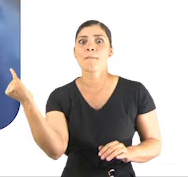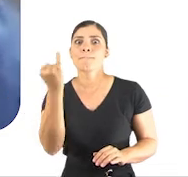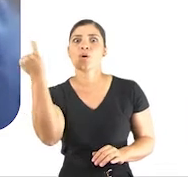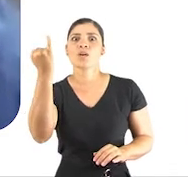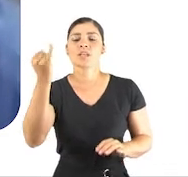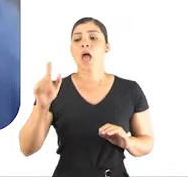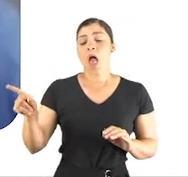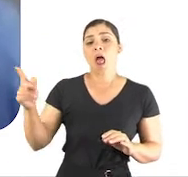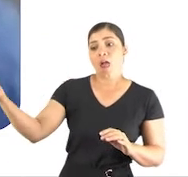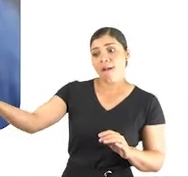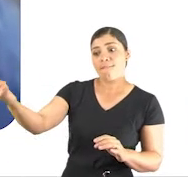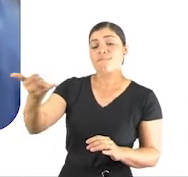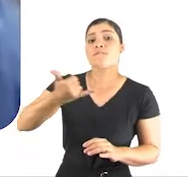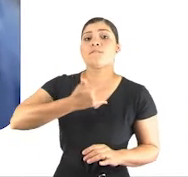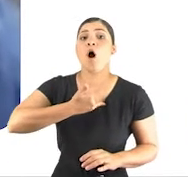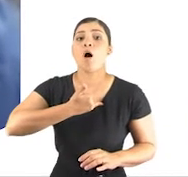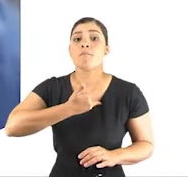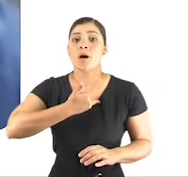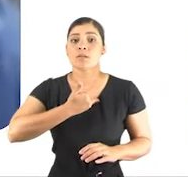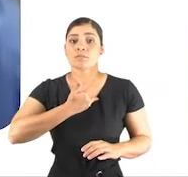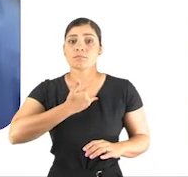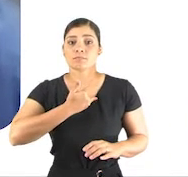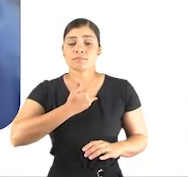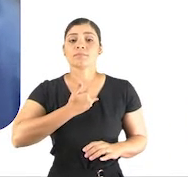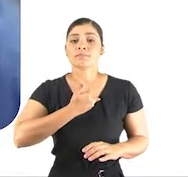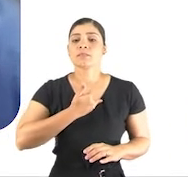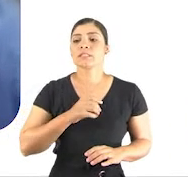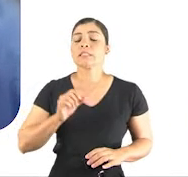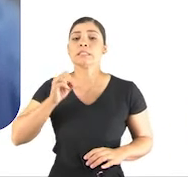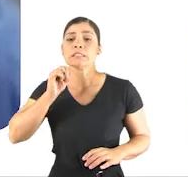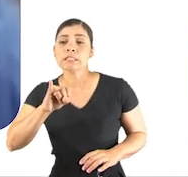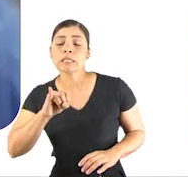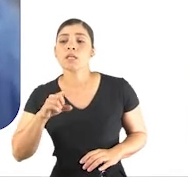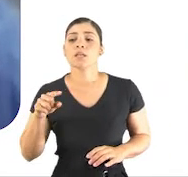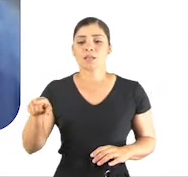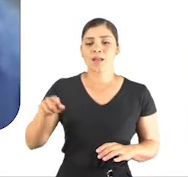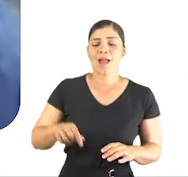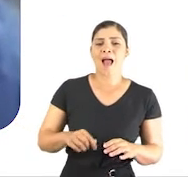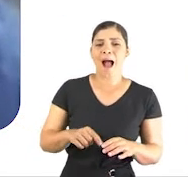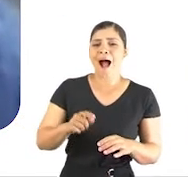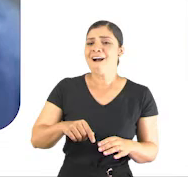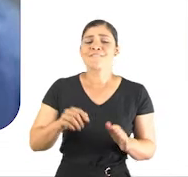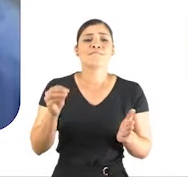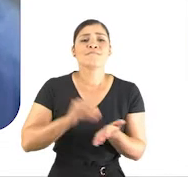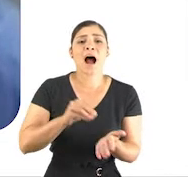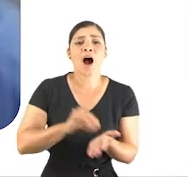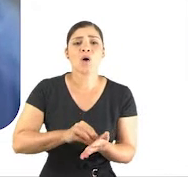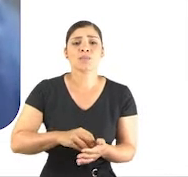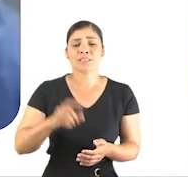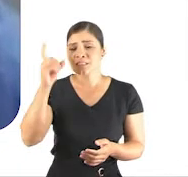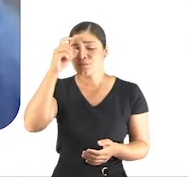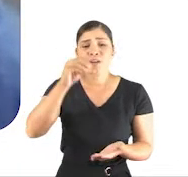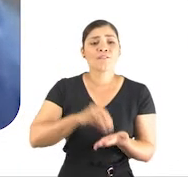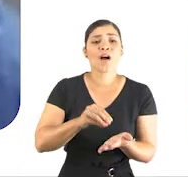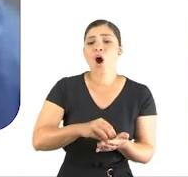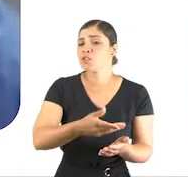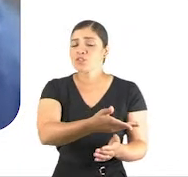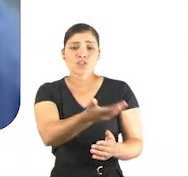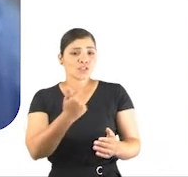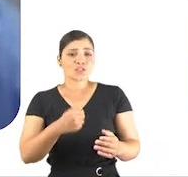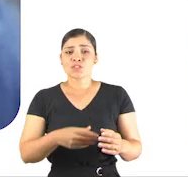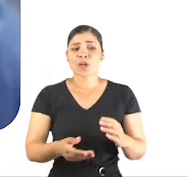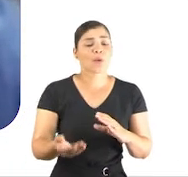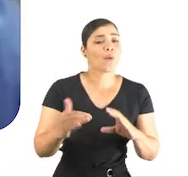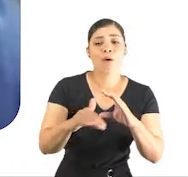naquele momento, né, naquela data, se o item estiver em atraso, qual já é a multa relativa